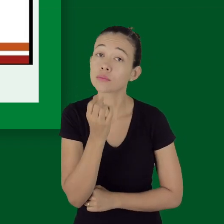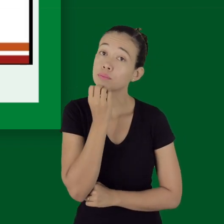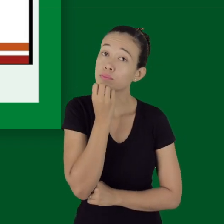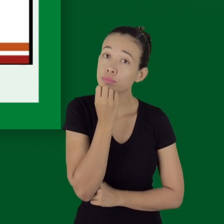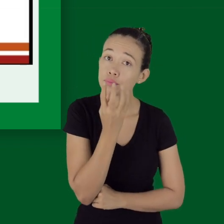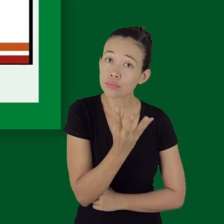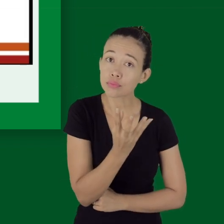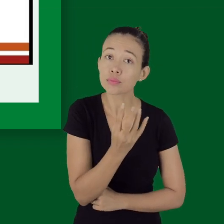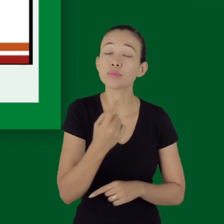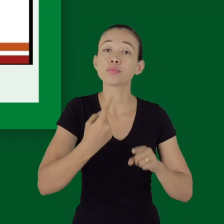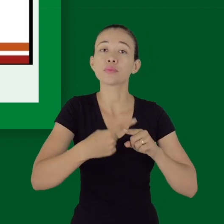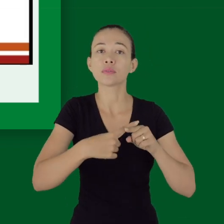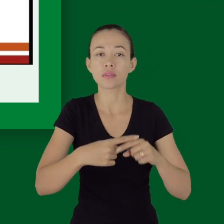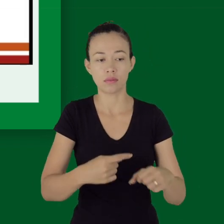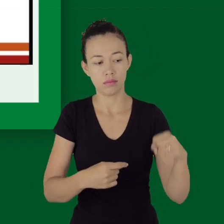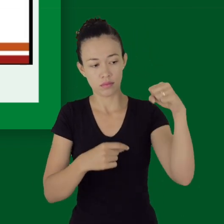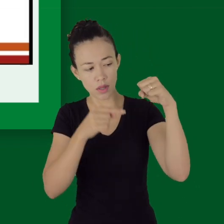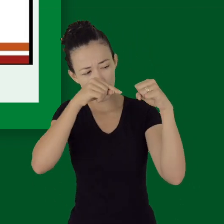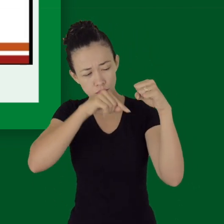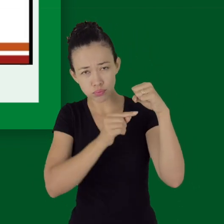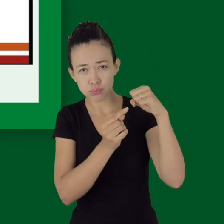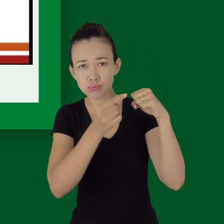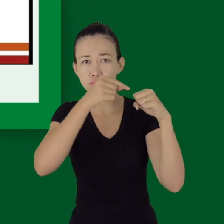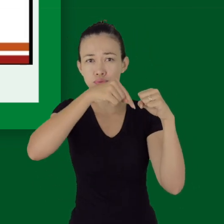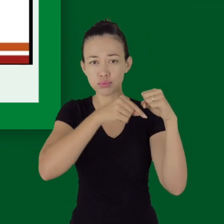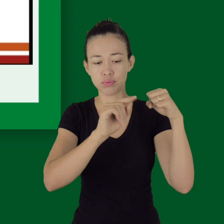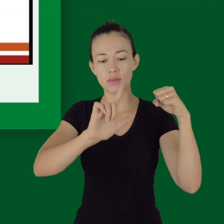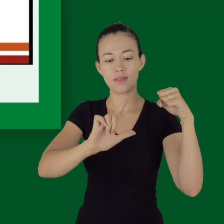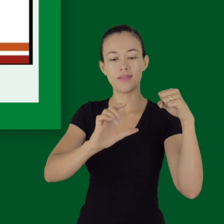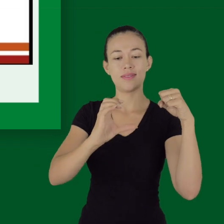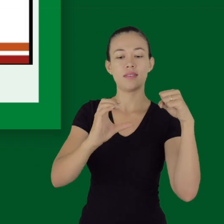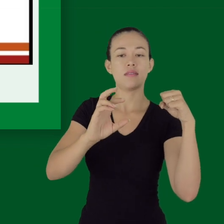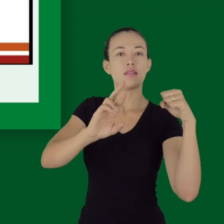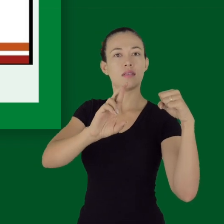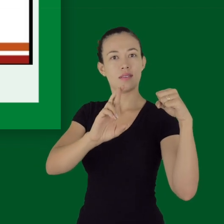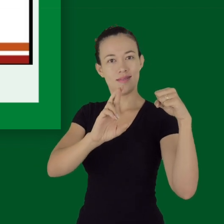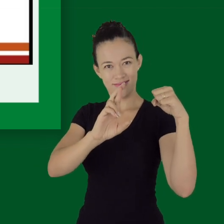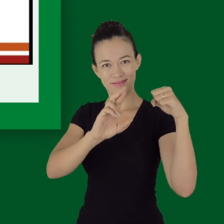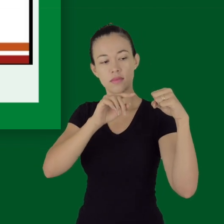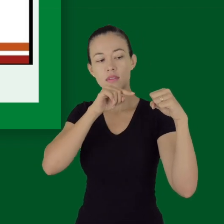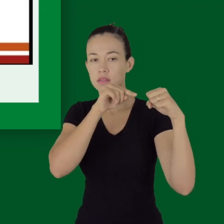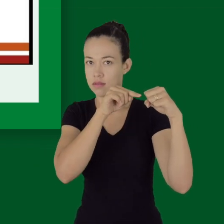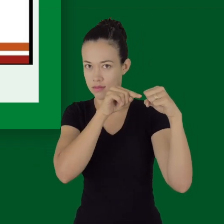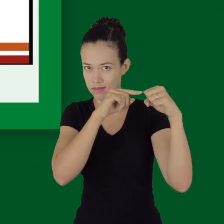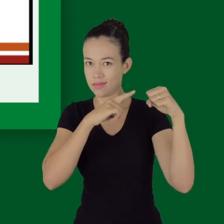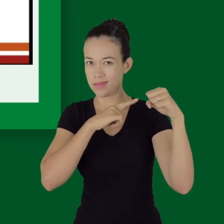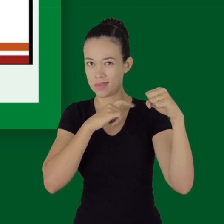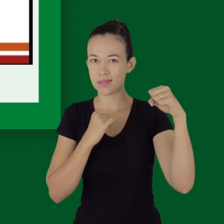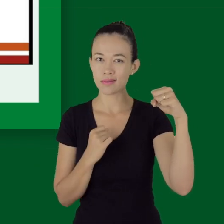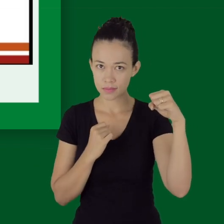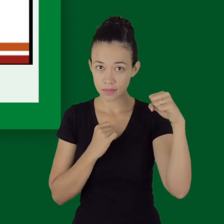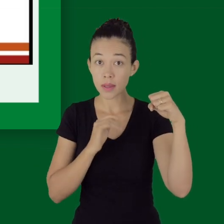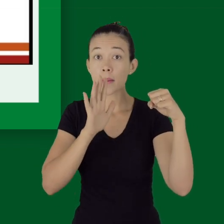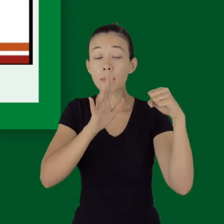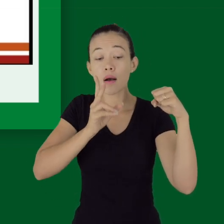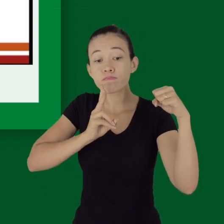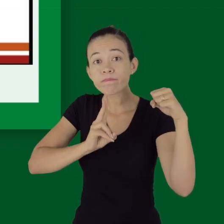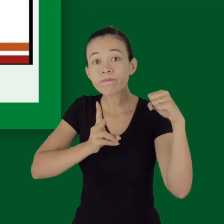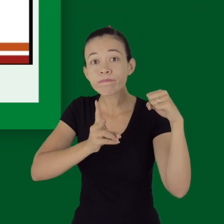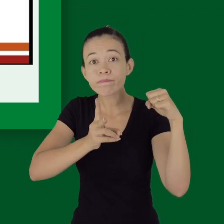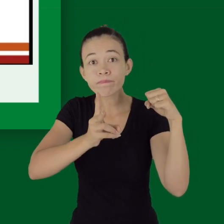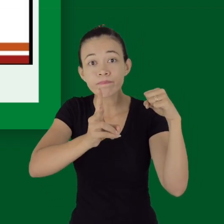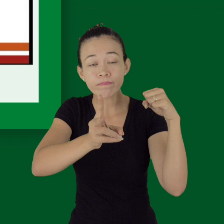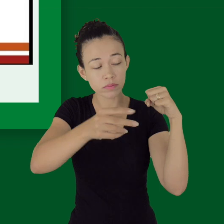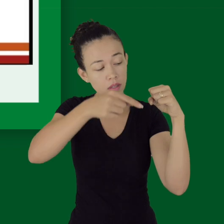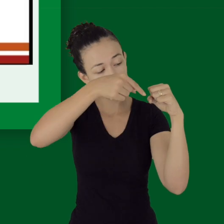espaço subaracnoide e volta. E isso é importante, principalmente em relação às questões do processo infeccioso. Então, se eu tenho um comprometimento ao longo da